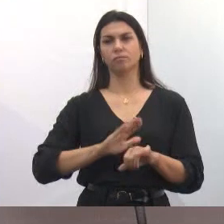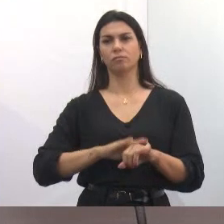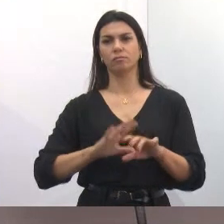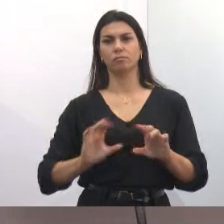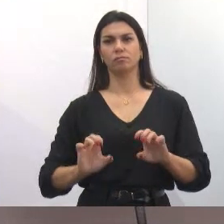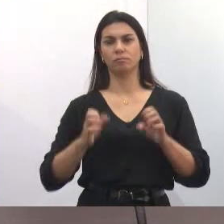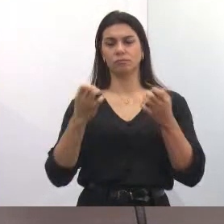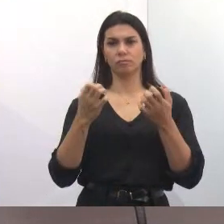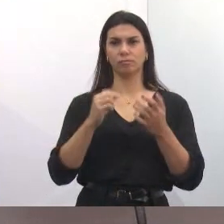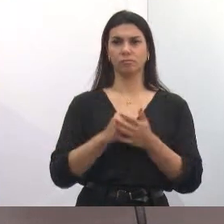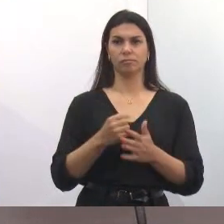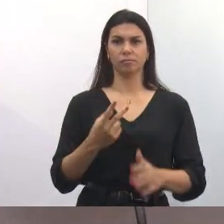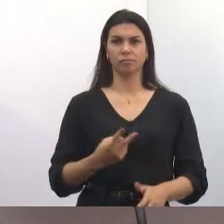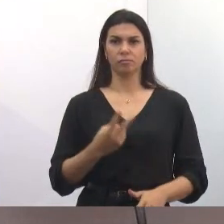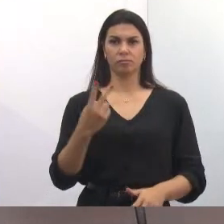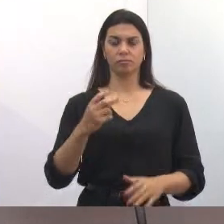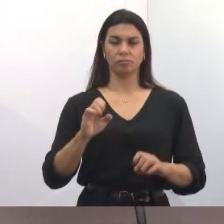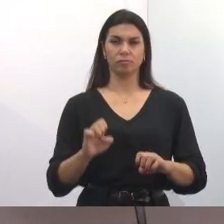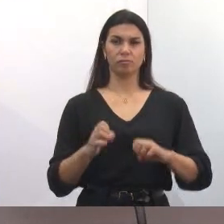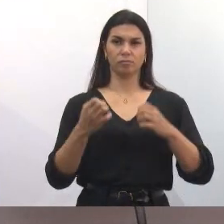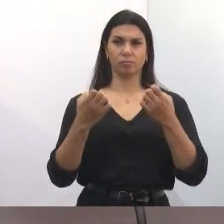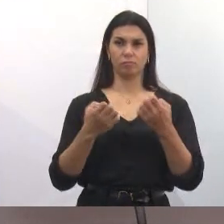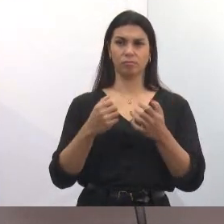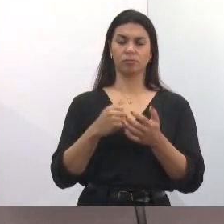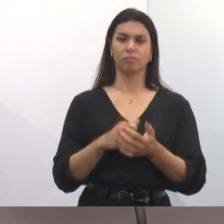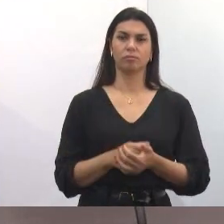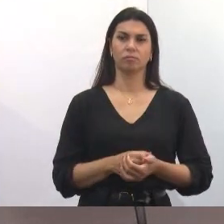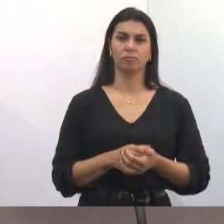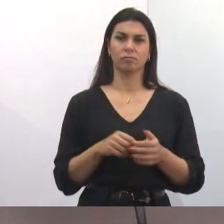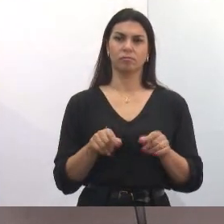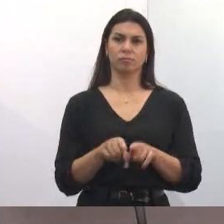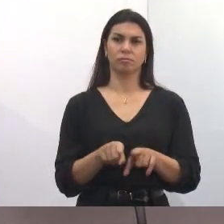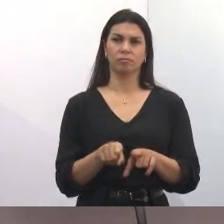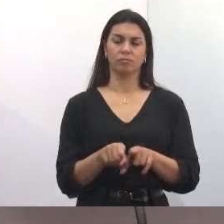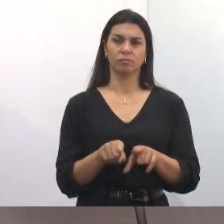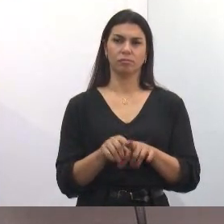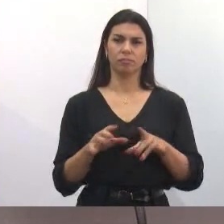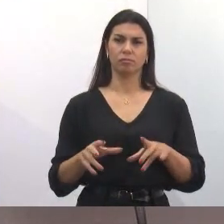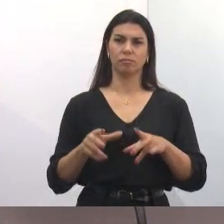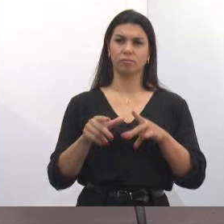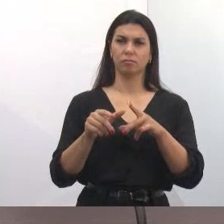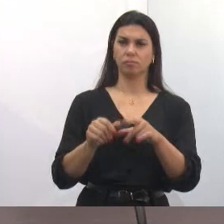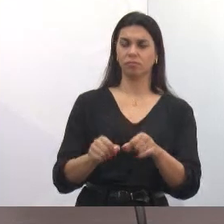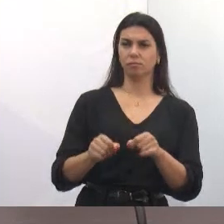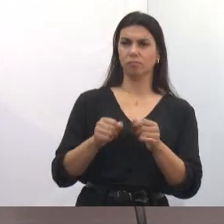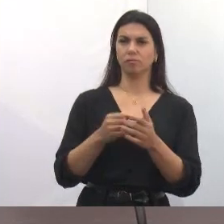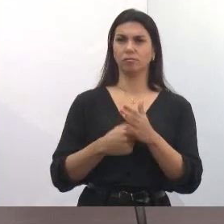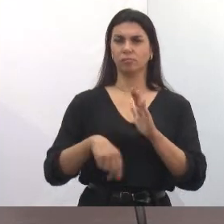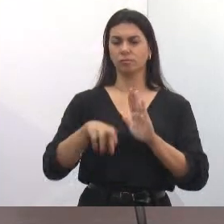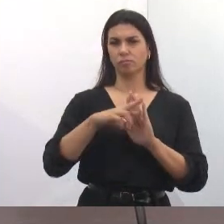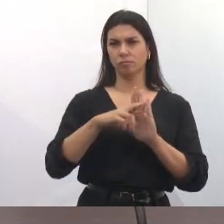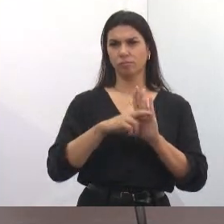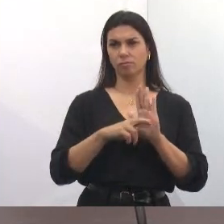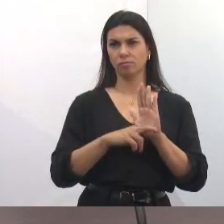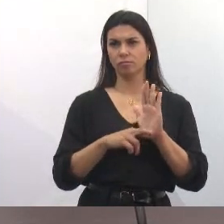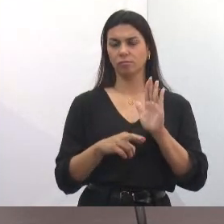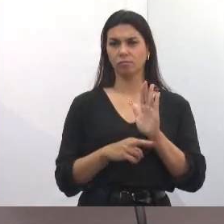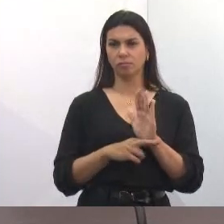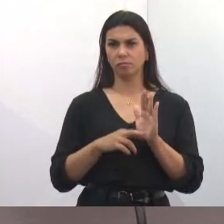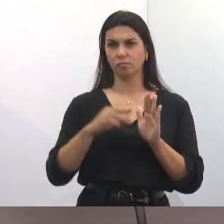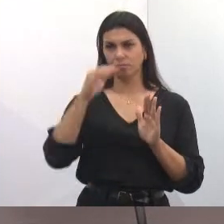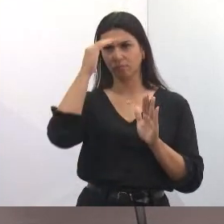anexo. 2. Este evento e similares seguem todas as diretrizes legais estabelecidas pelo